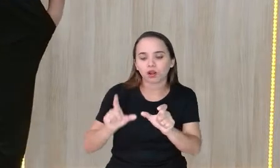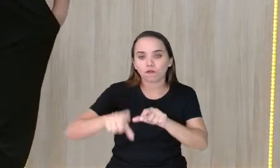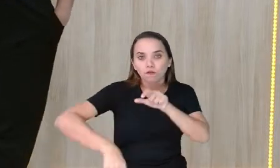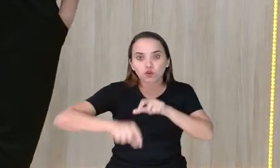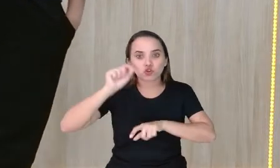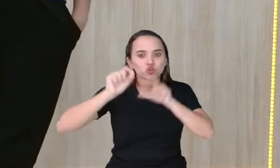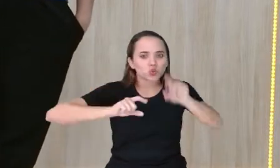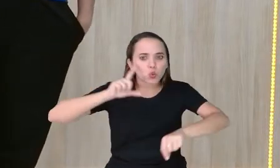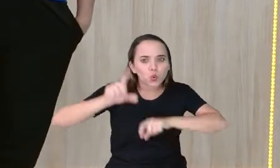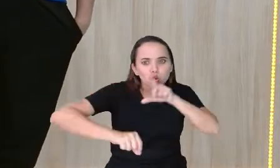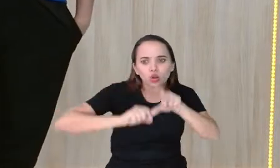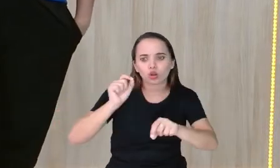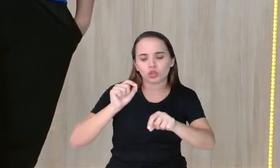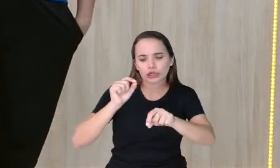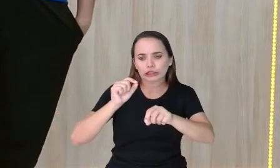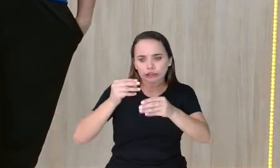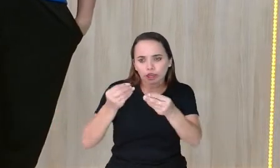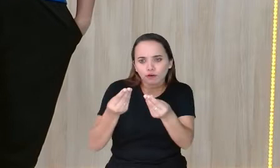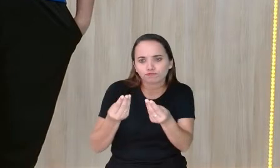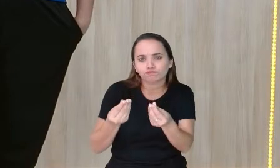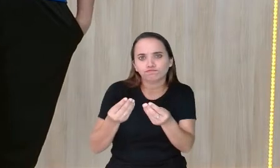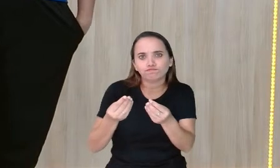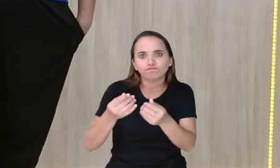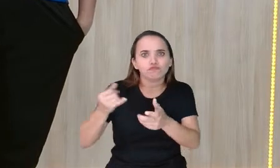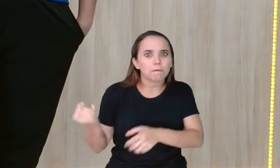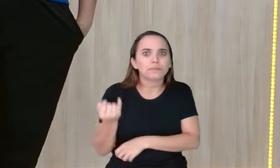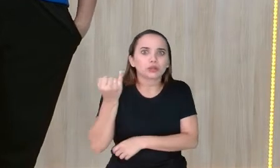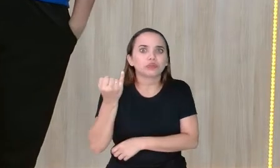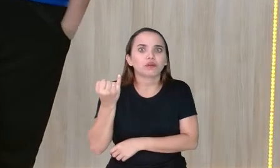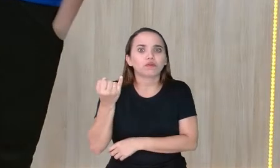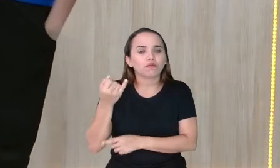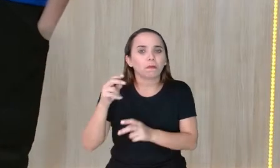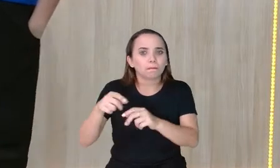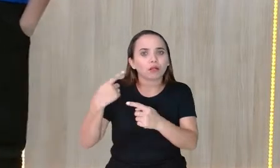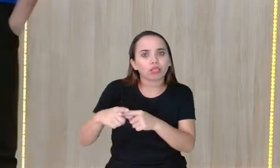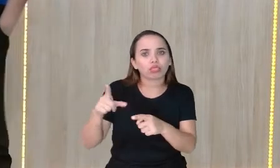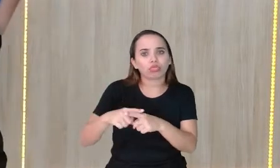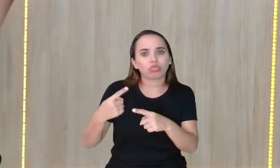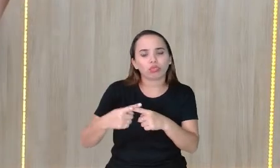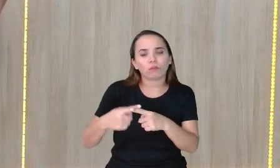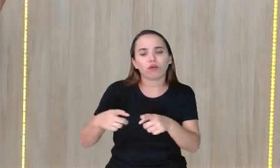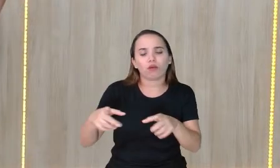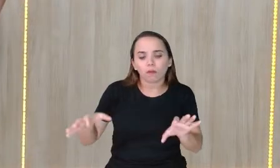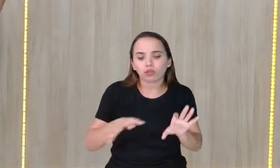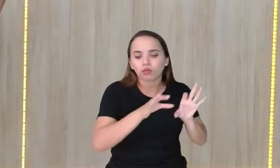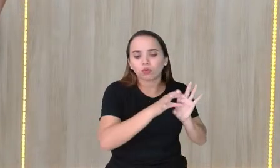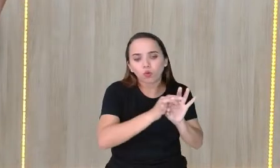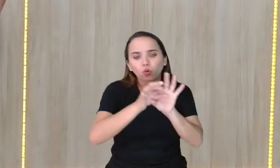milimetricamente para compor aquele texto, para dar uma ideia do contexto, para